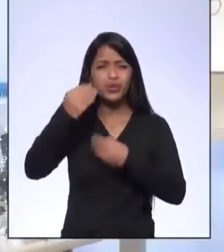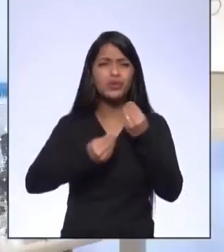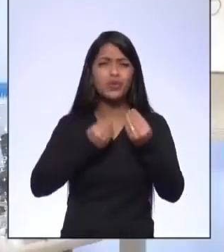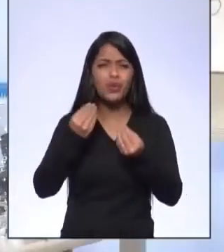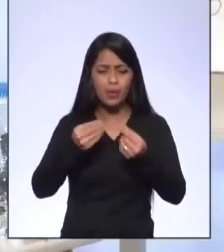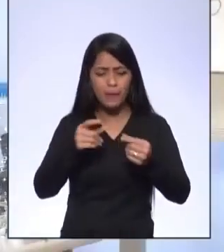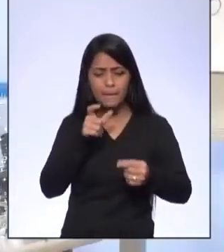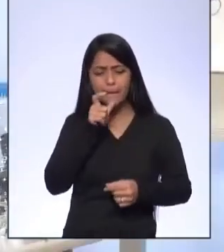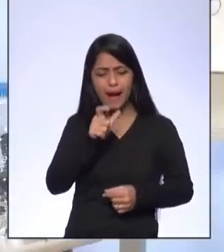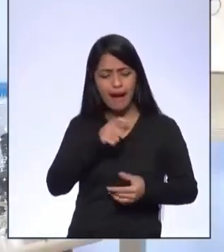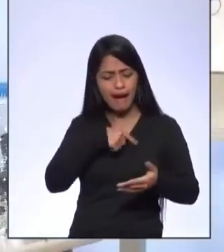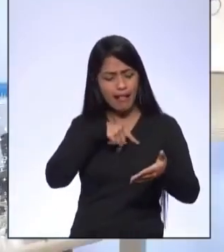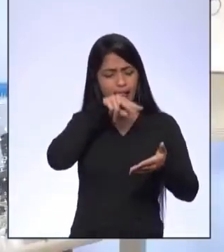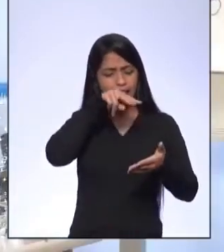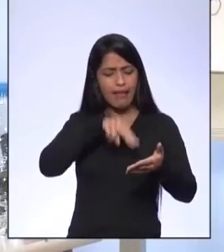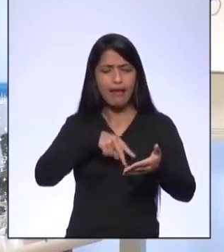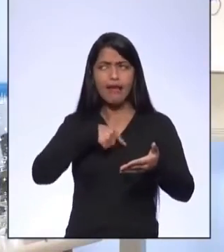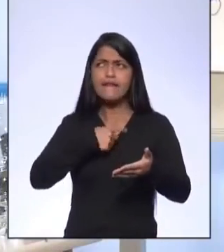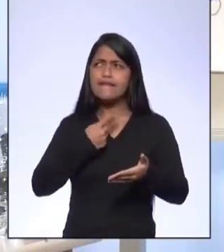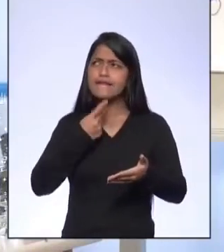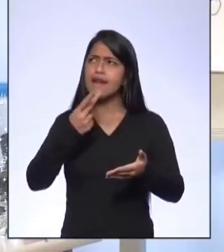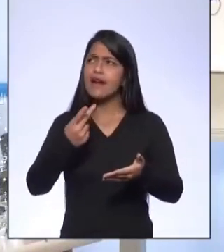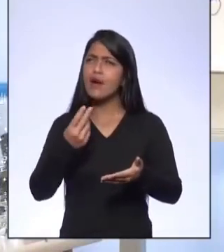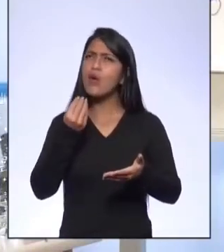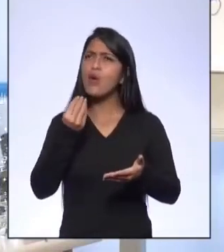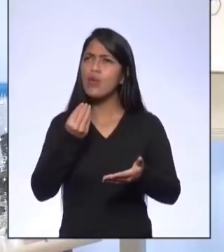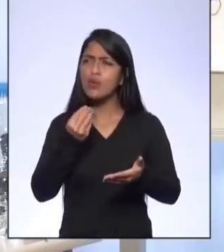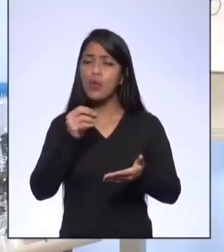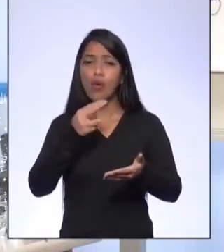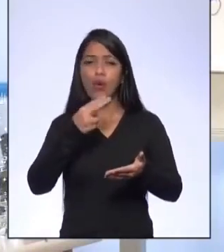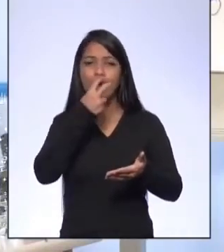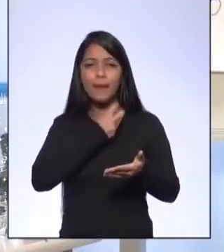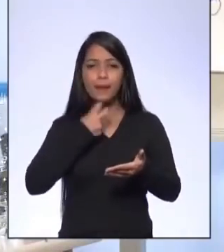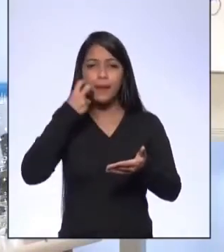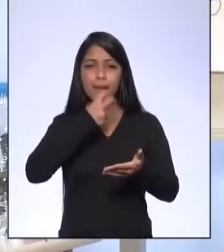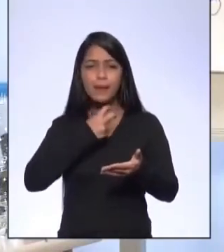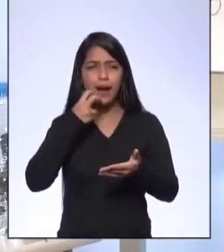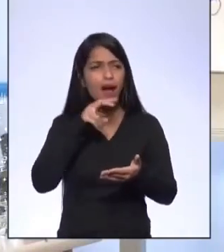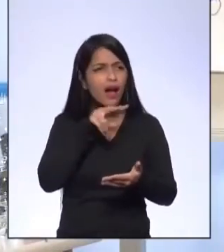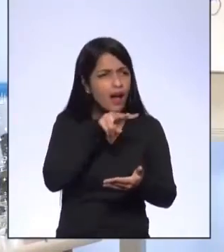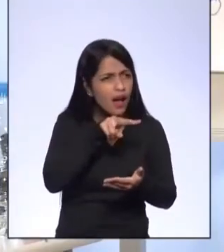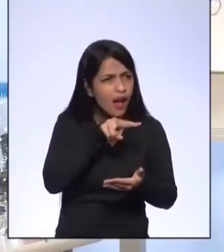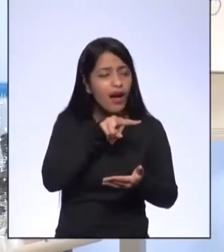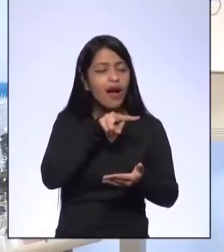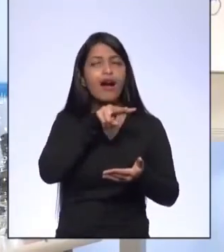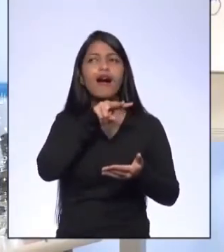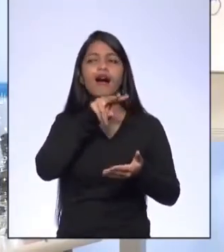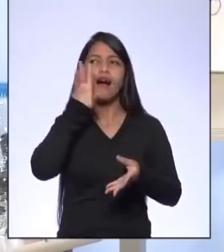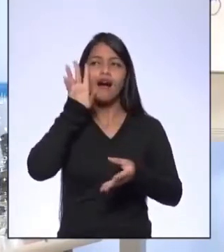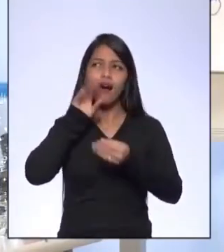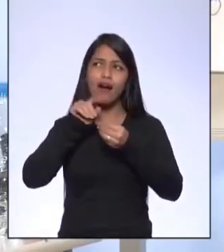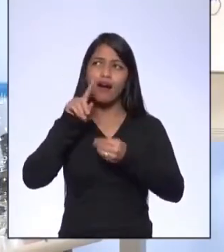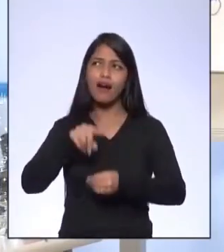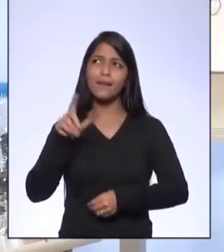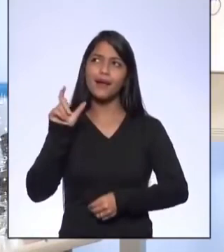você pode procurar e aí vai aparecer dessa forma para vocês. Então, está na dúvida. Eu sempre falo para